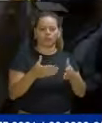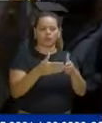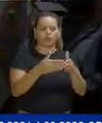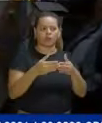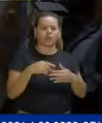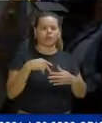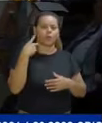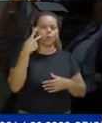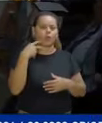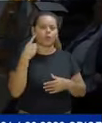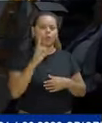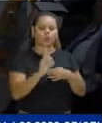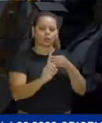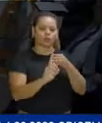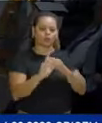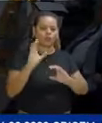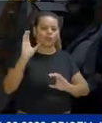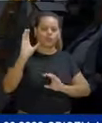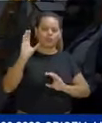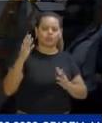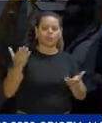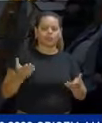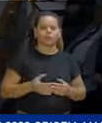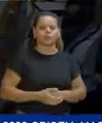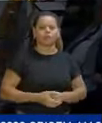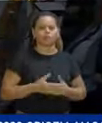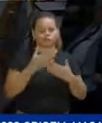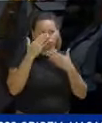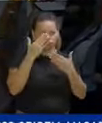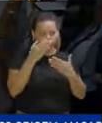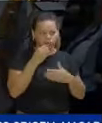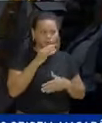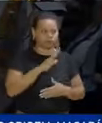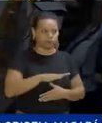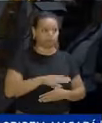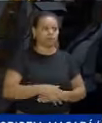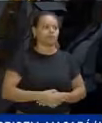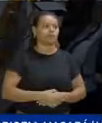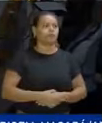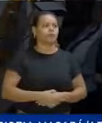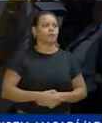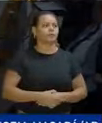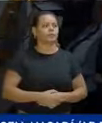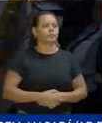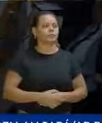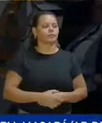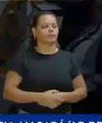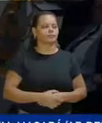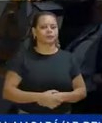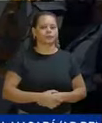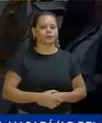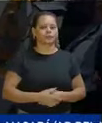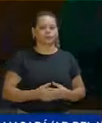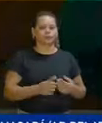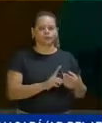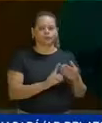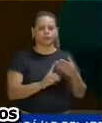Era isso. Muito obrigado, tá, e boa tarde. Imagem ampla do plenário. Do Ministério Público